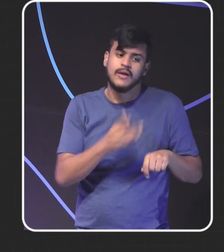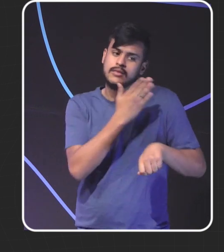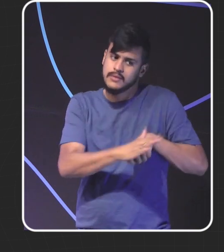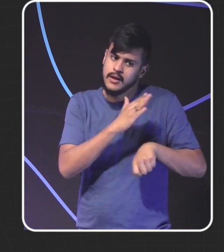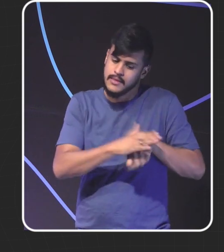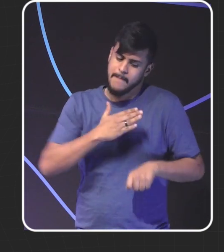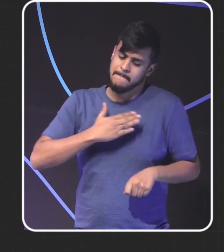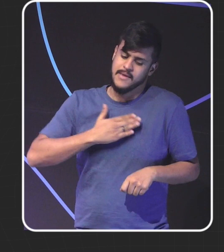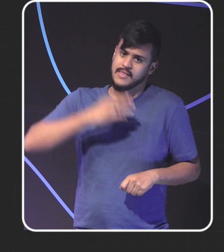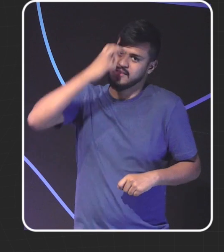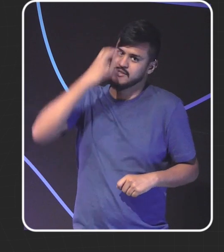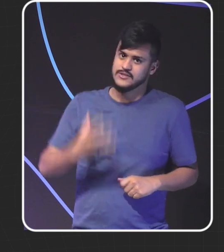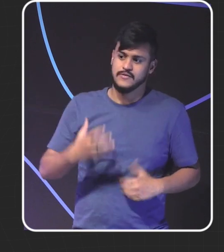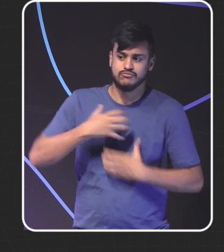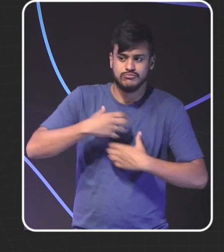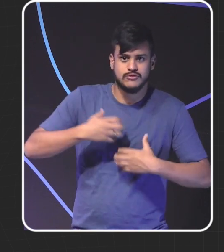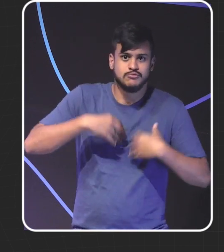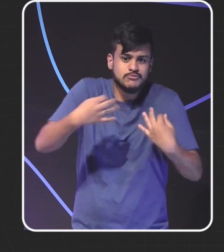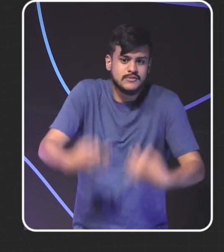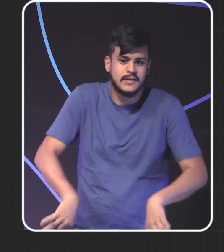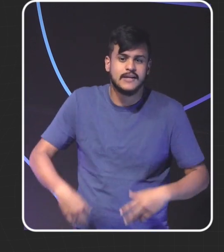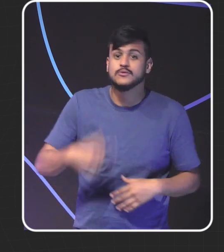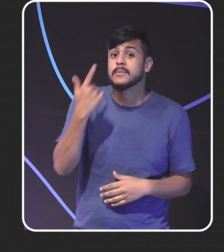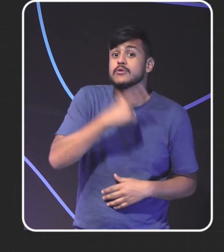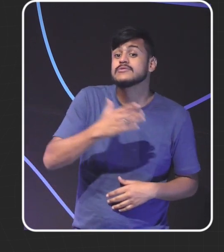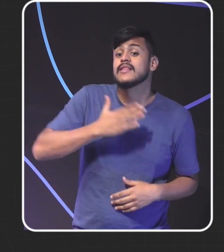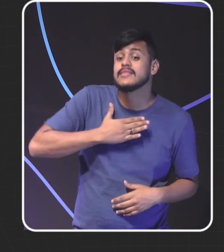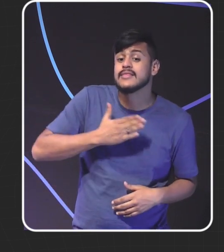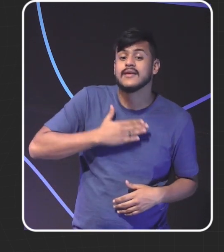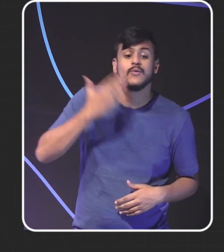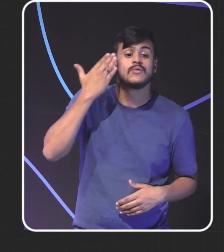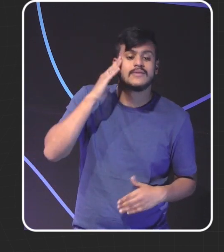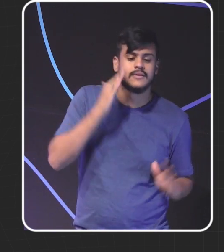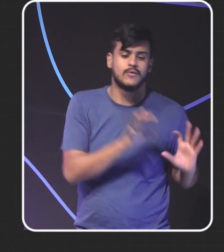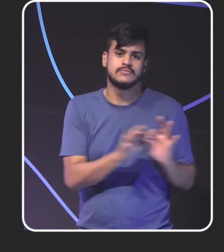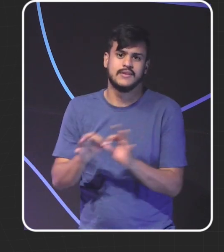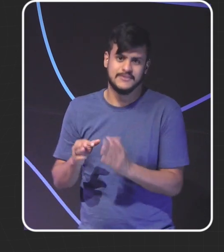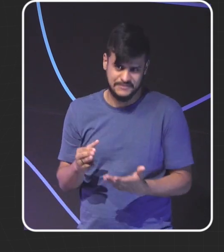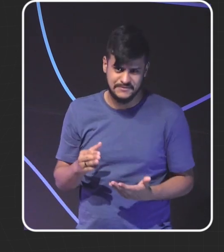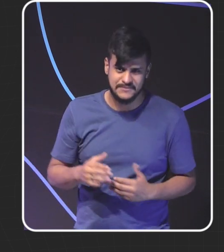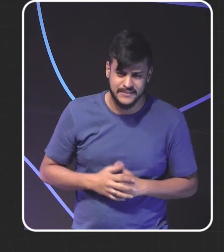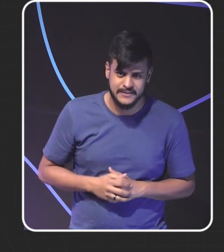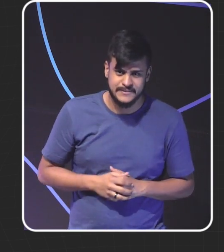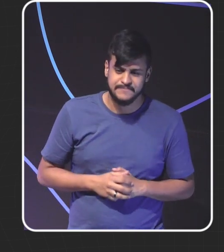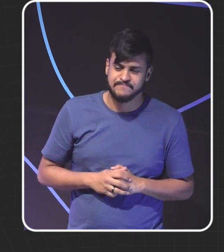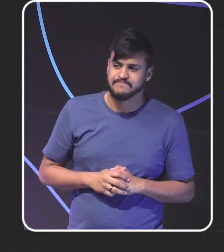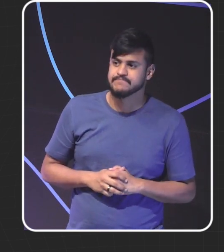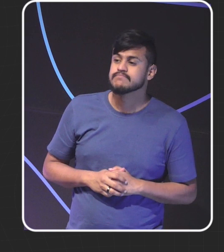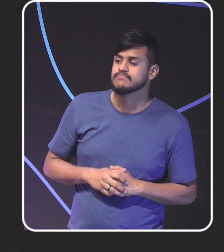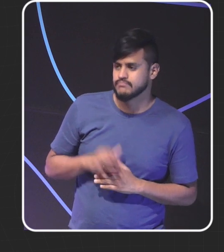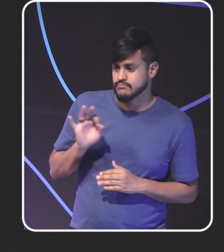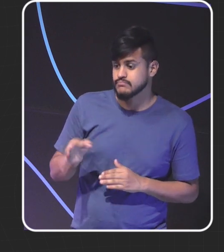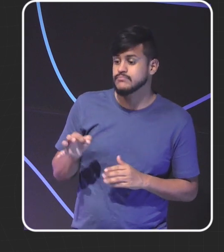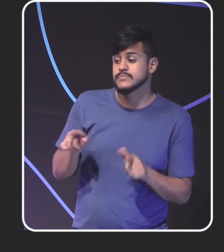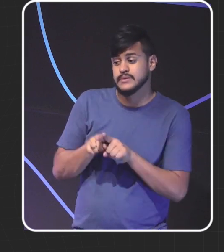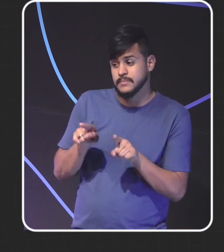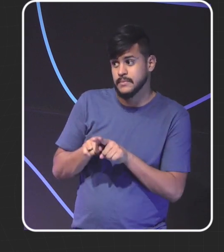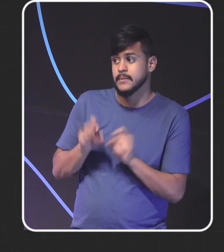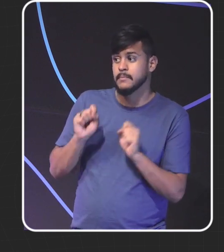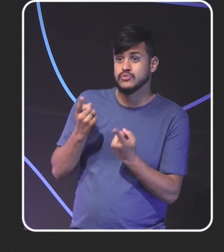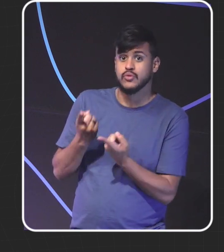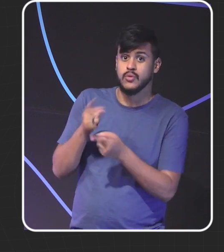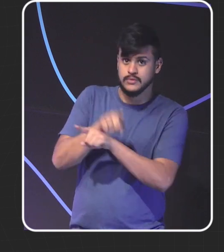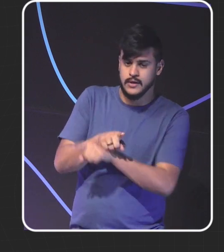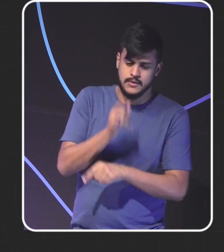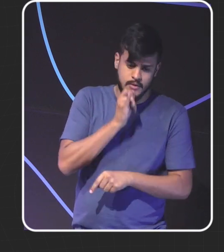sua própria inteligência artificial para entender o seu contexto ali de uso. Então, o inverso de você fazer